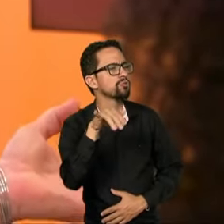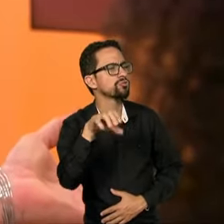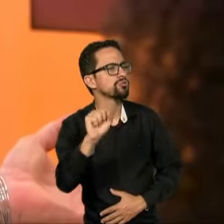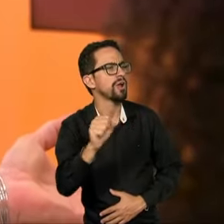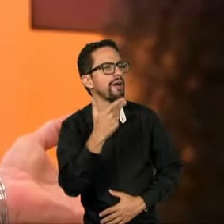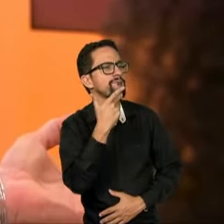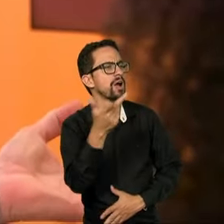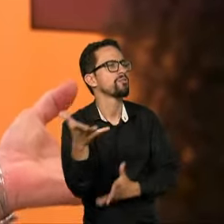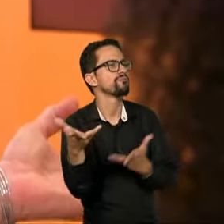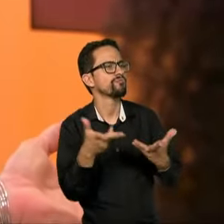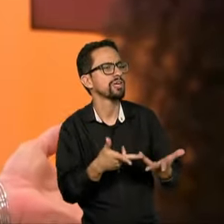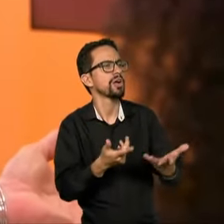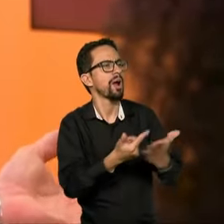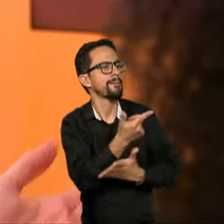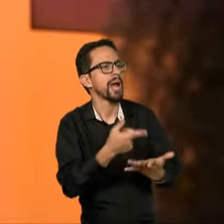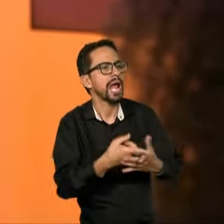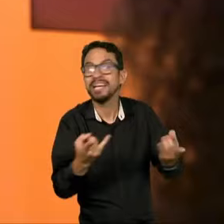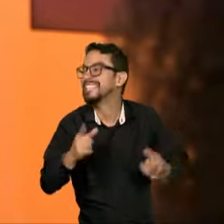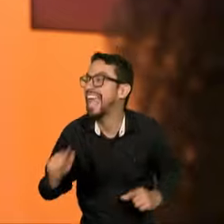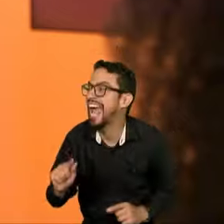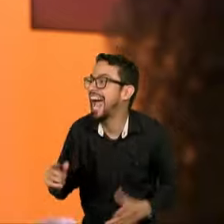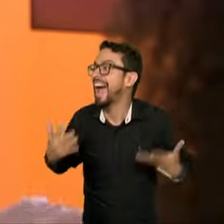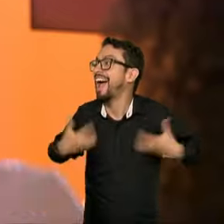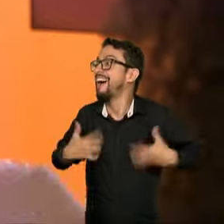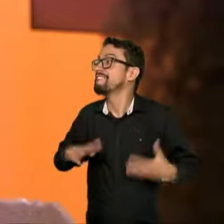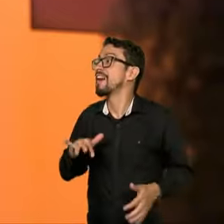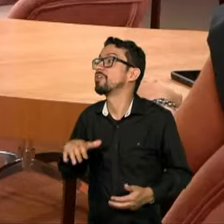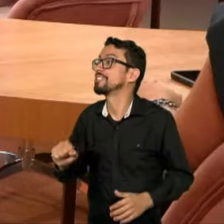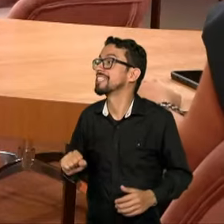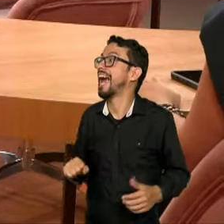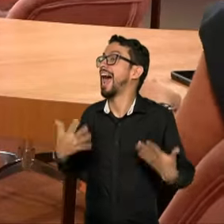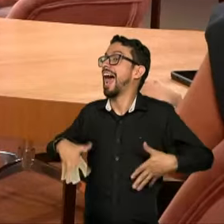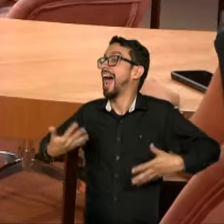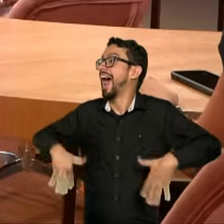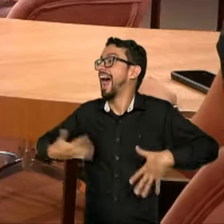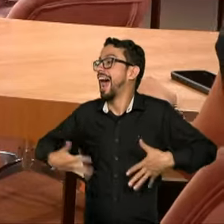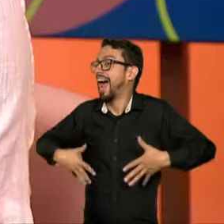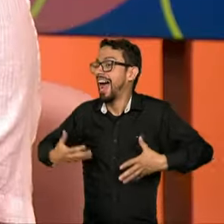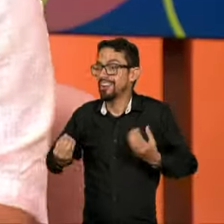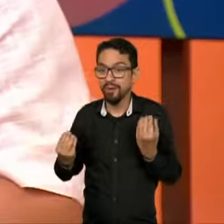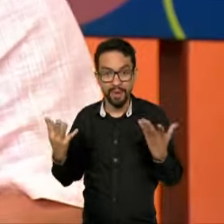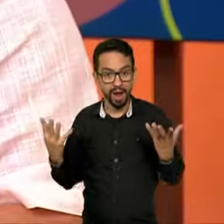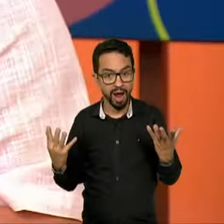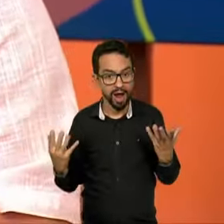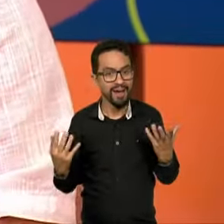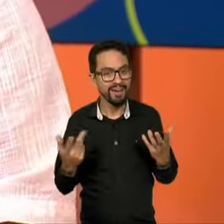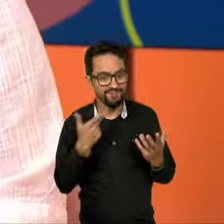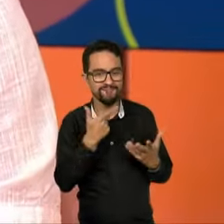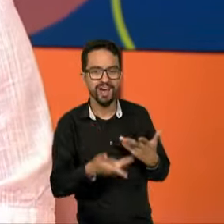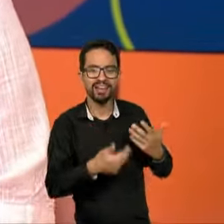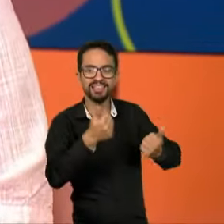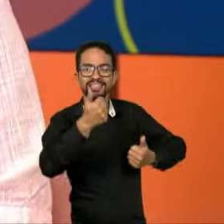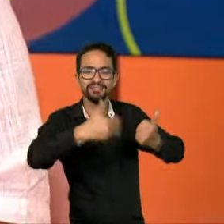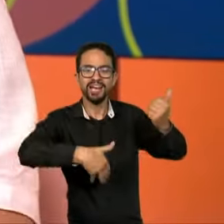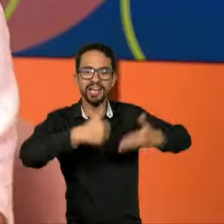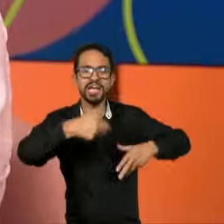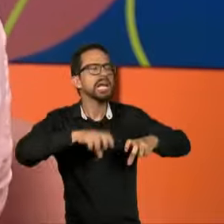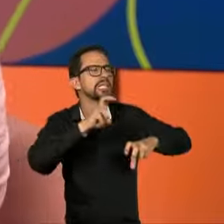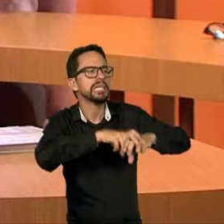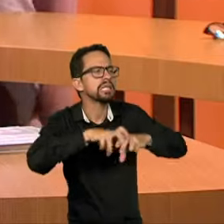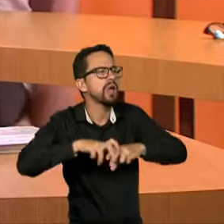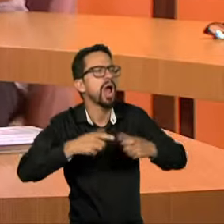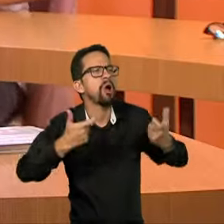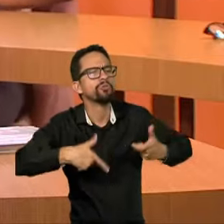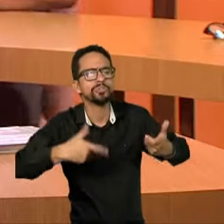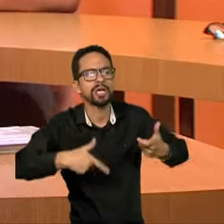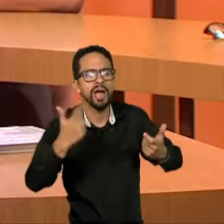não quer que a gente dê convite, quer comprar ingresso. Eu digo, o quê? O Fagundes aí tá você aí. Vai fazer a peça inteira pensando nessa fala aqui. Será que o Fagundes gostou? E onde é que ele tá sentado?